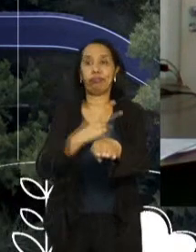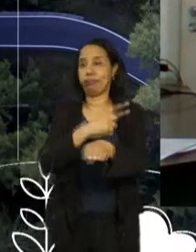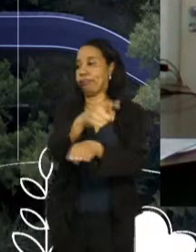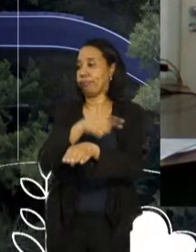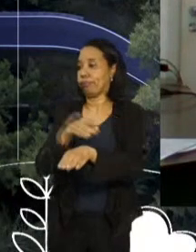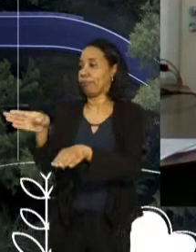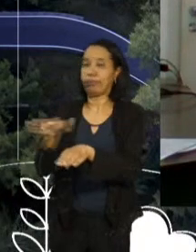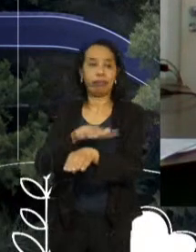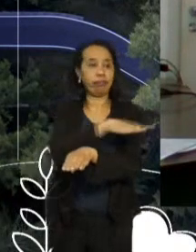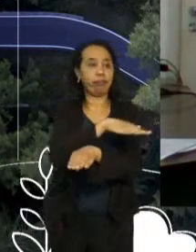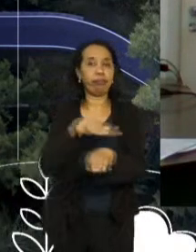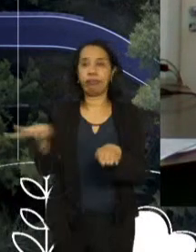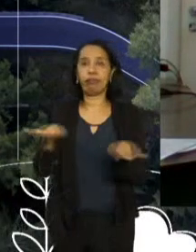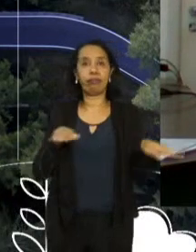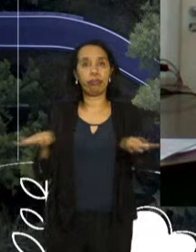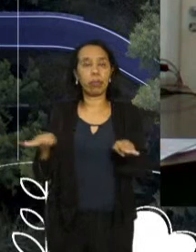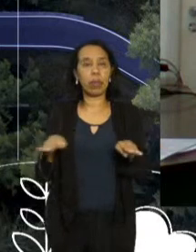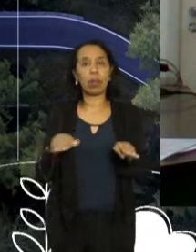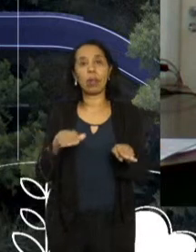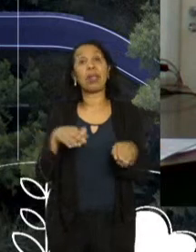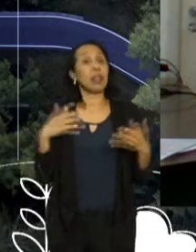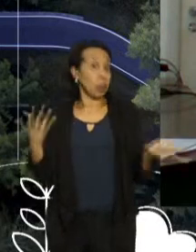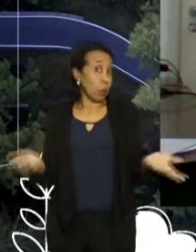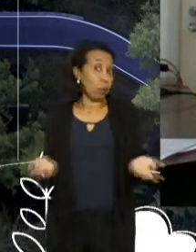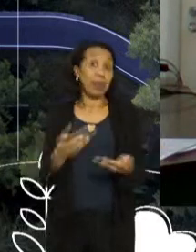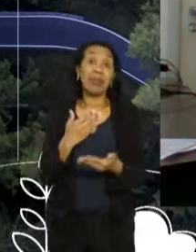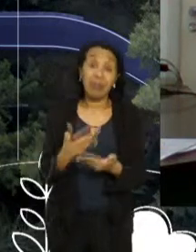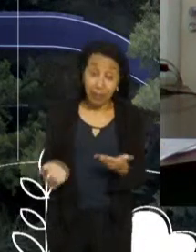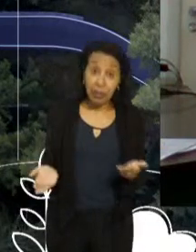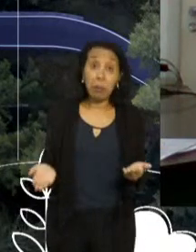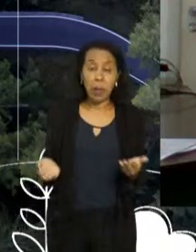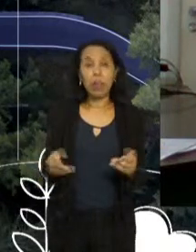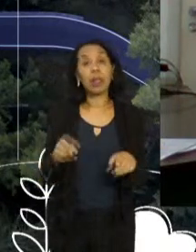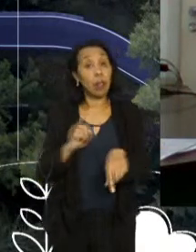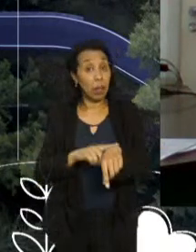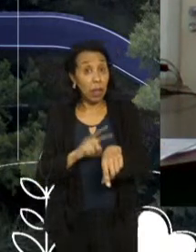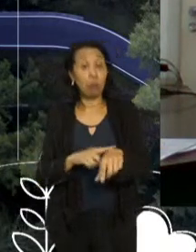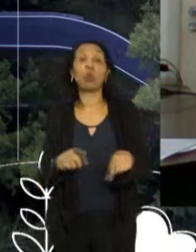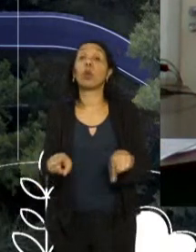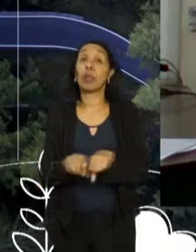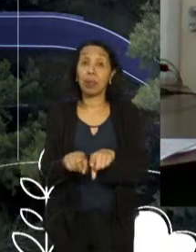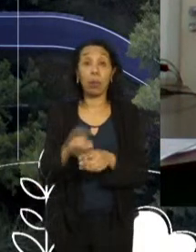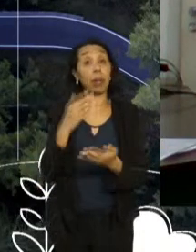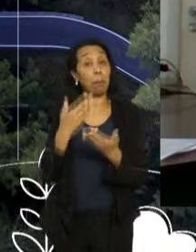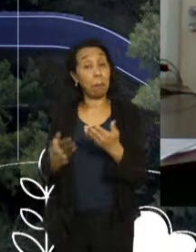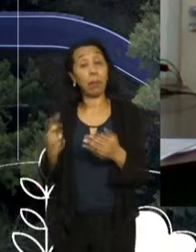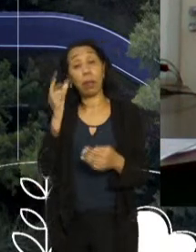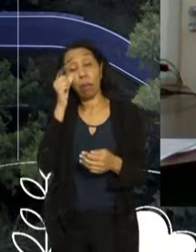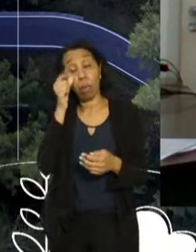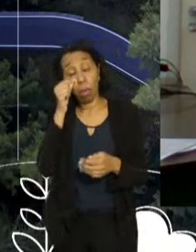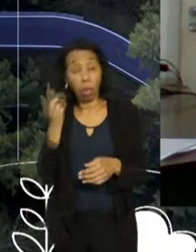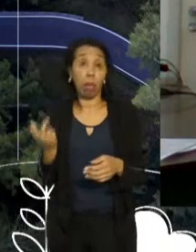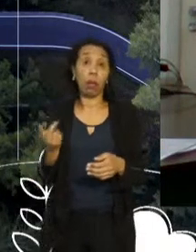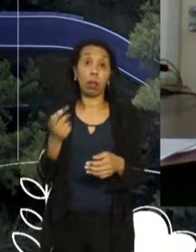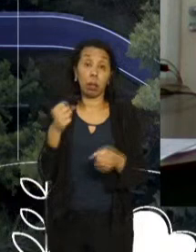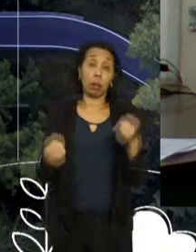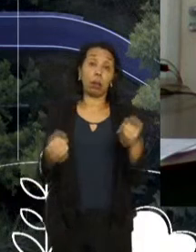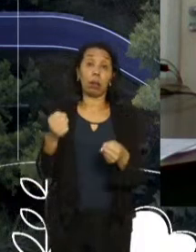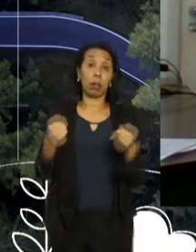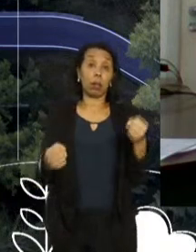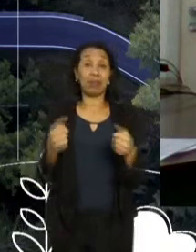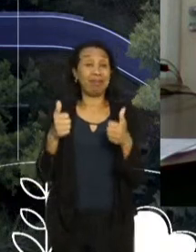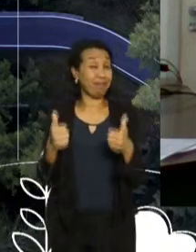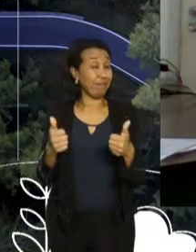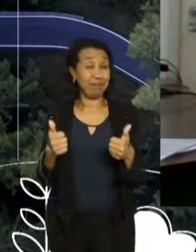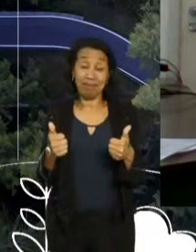cruzar com milhares de carros, perdendo não só. Se perde tempo, você perde sono. Dirigir não é propriamente